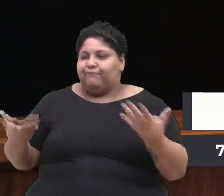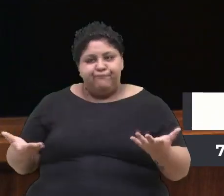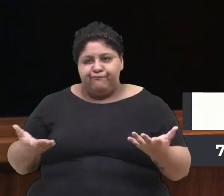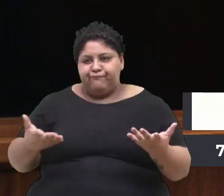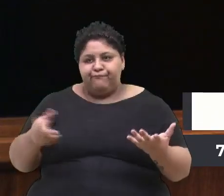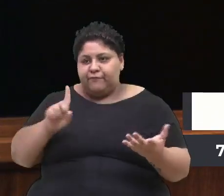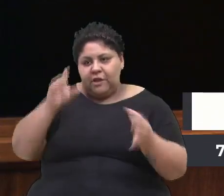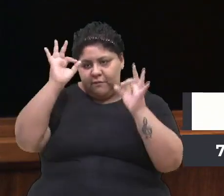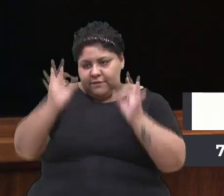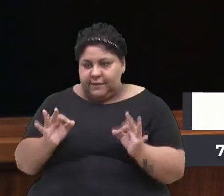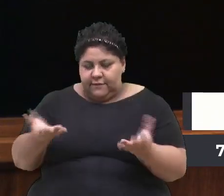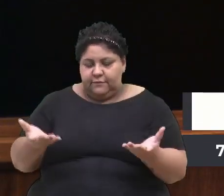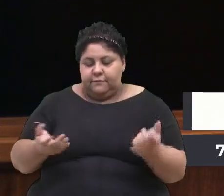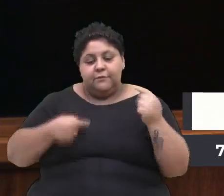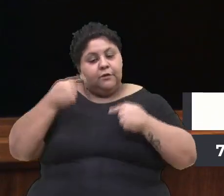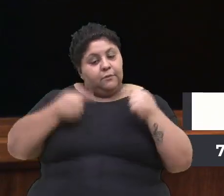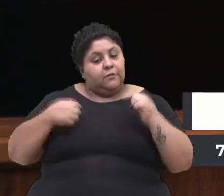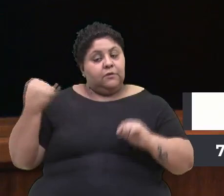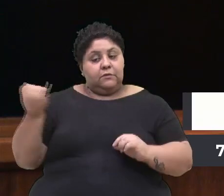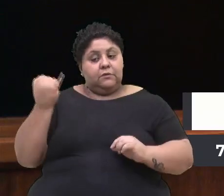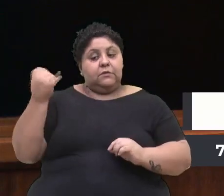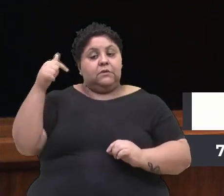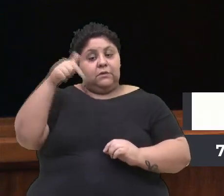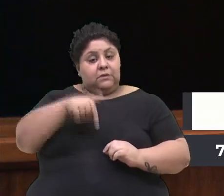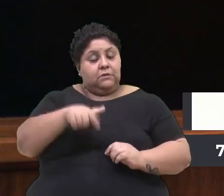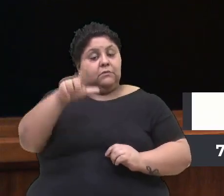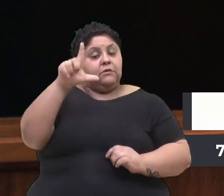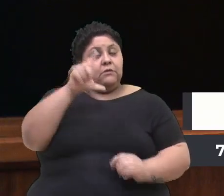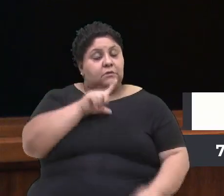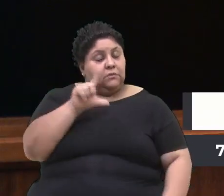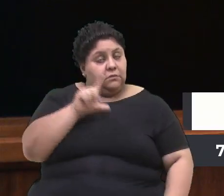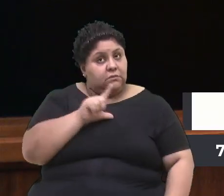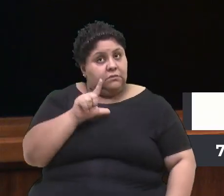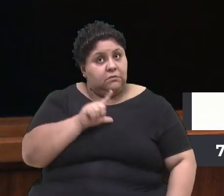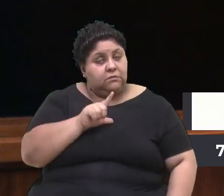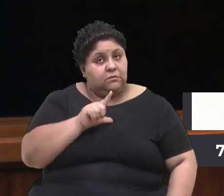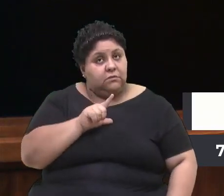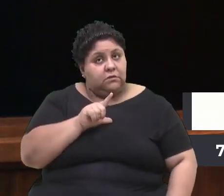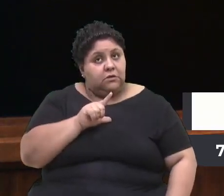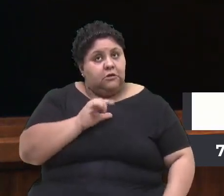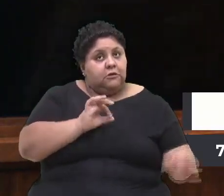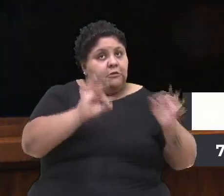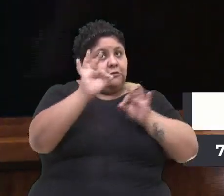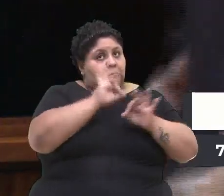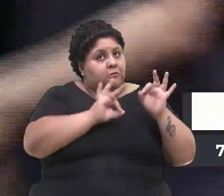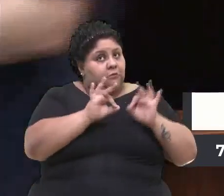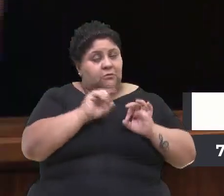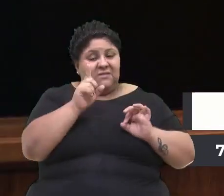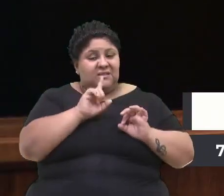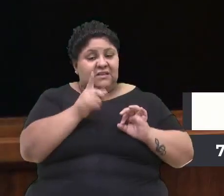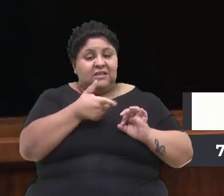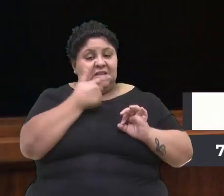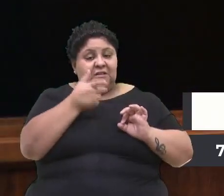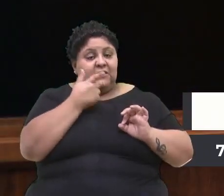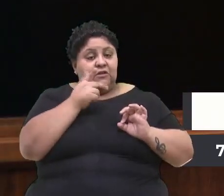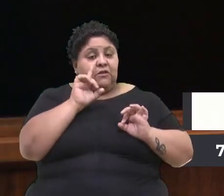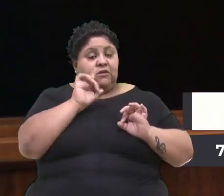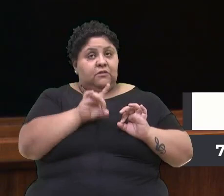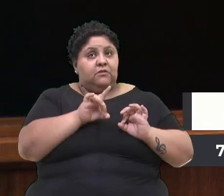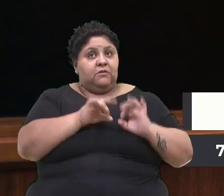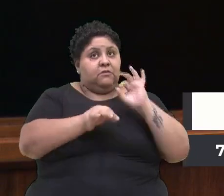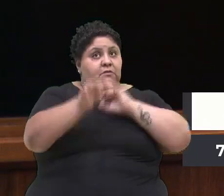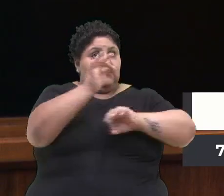debate importante que nós temos que ter para afinar isso. Não se trata aqui de